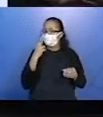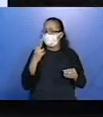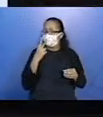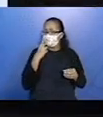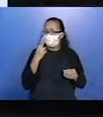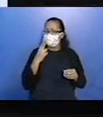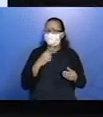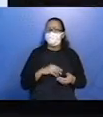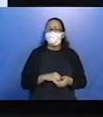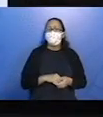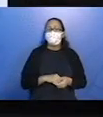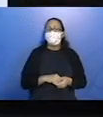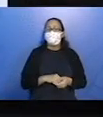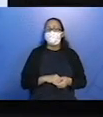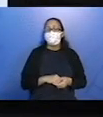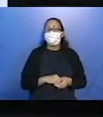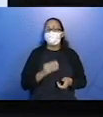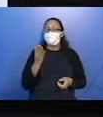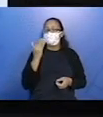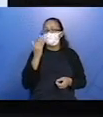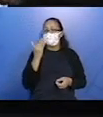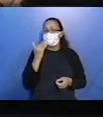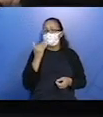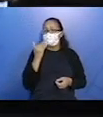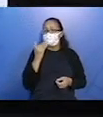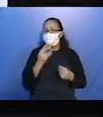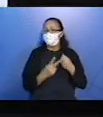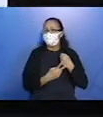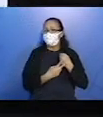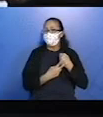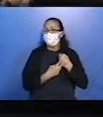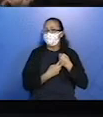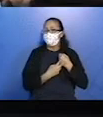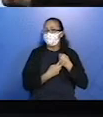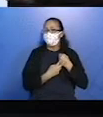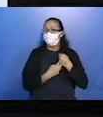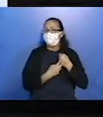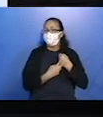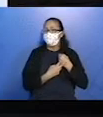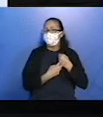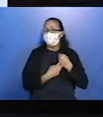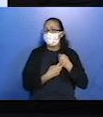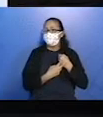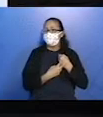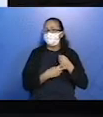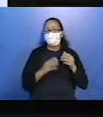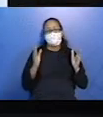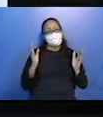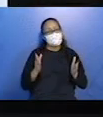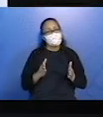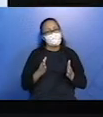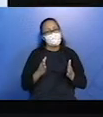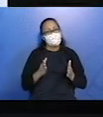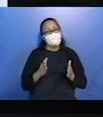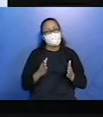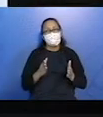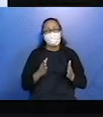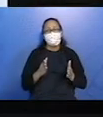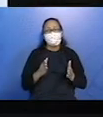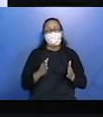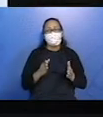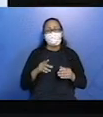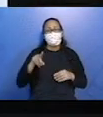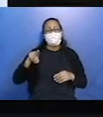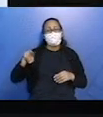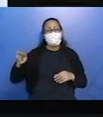tá? Comer, são os mesmos verbos que nós trabalhamos lá no singular, só que agora nós vamos trabalhar com